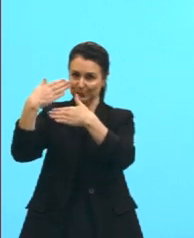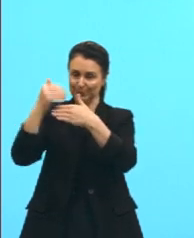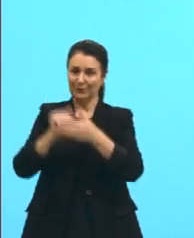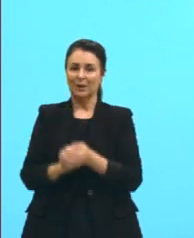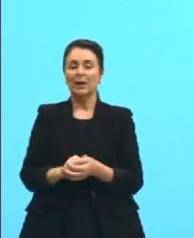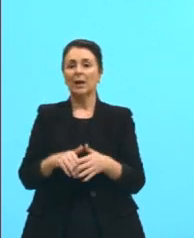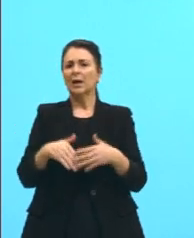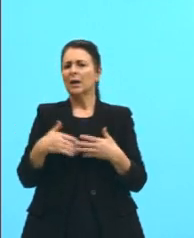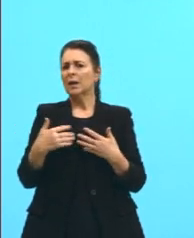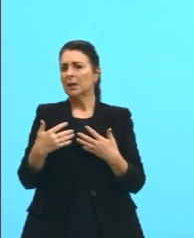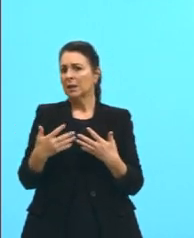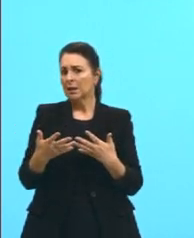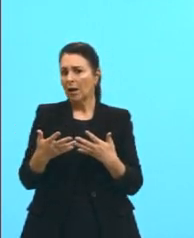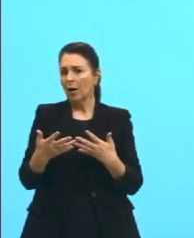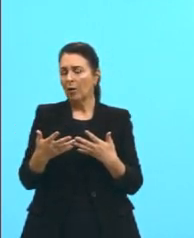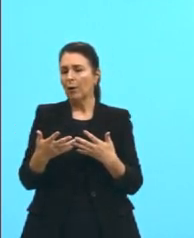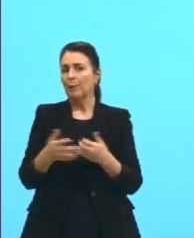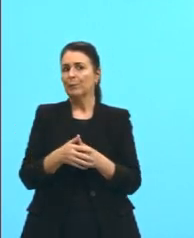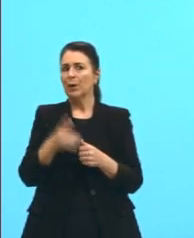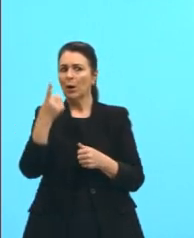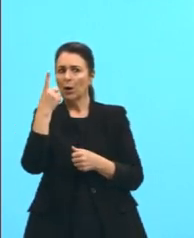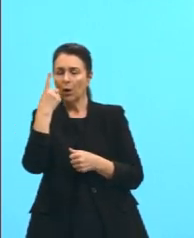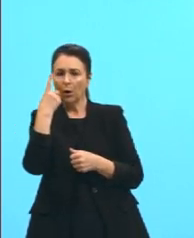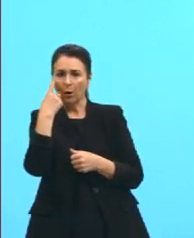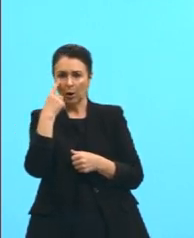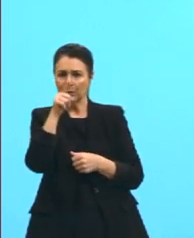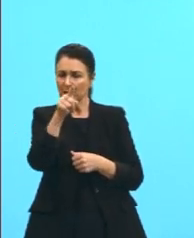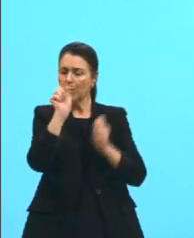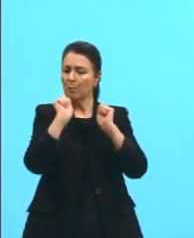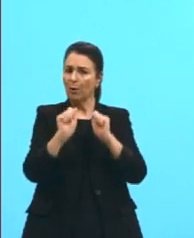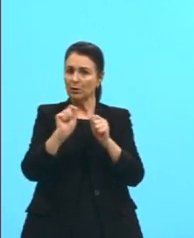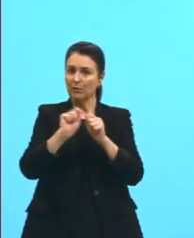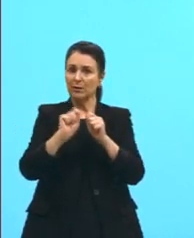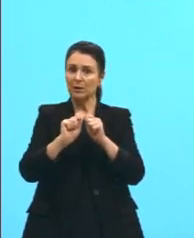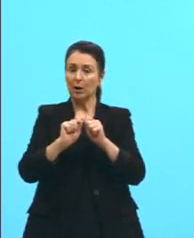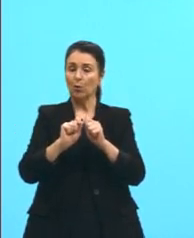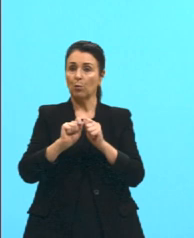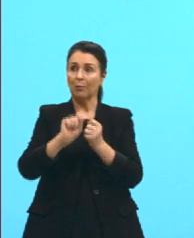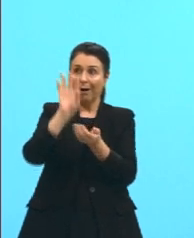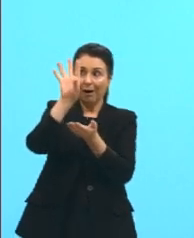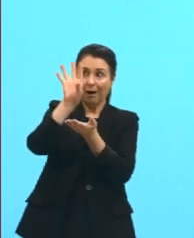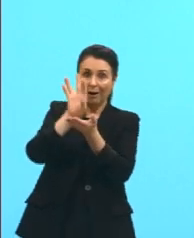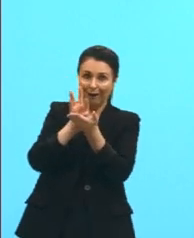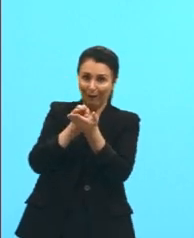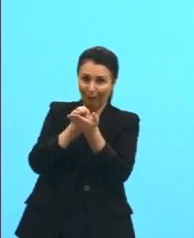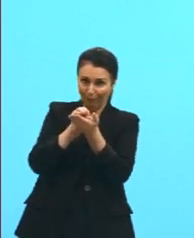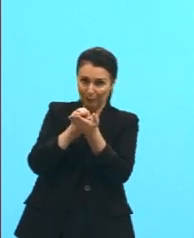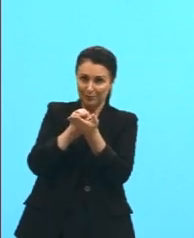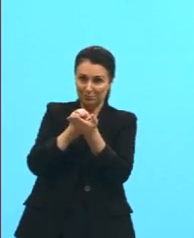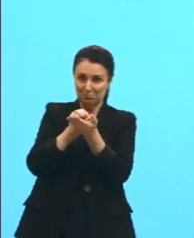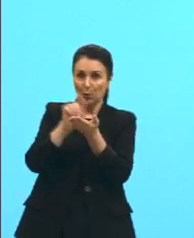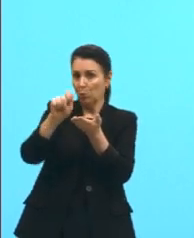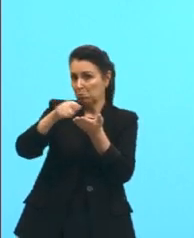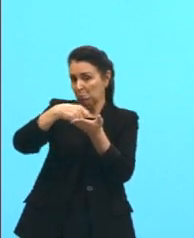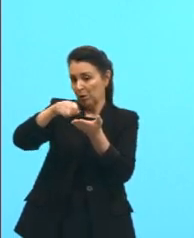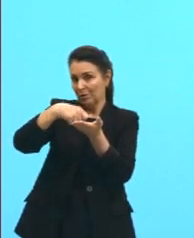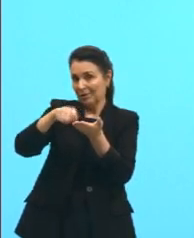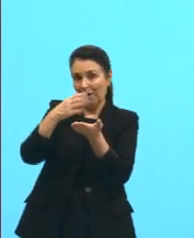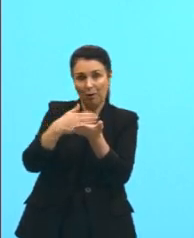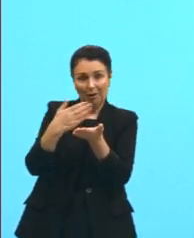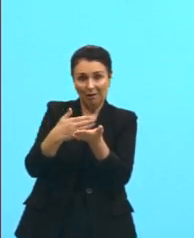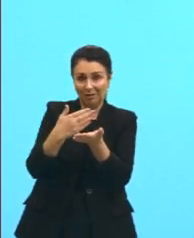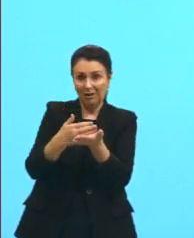então de repente isso daqui vocês podem fazer um print aí na tela fazer as anotações de vocês no